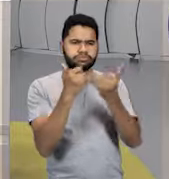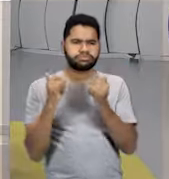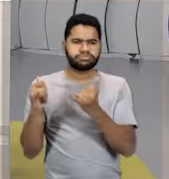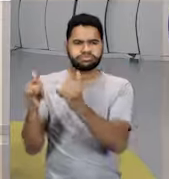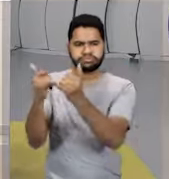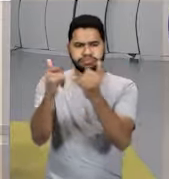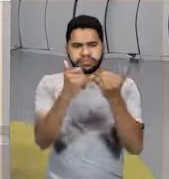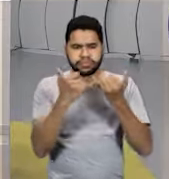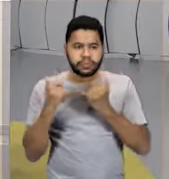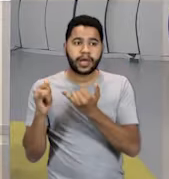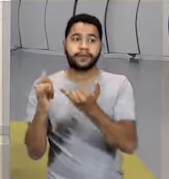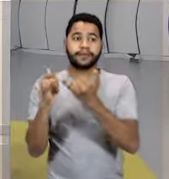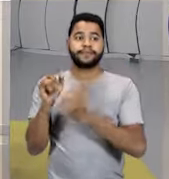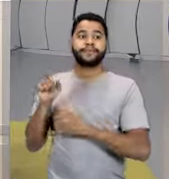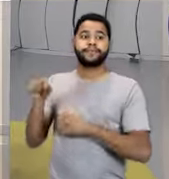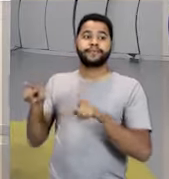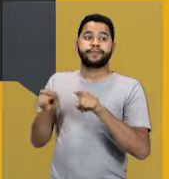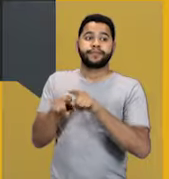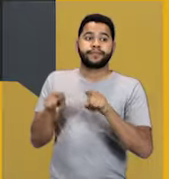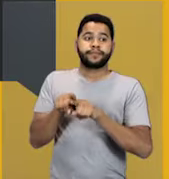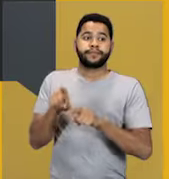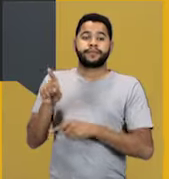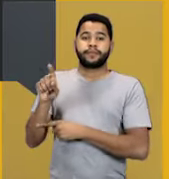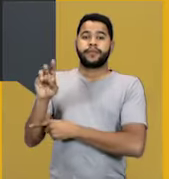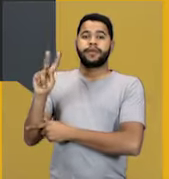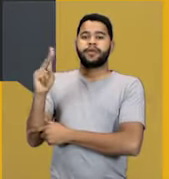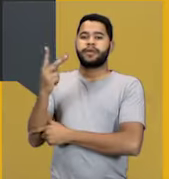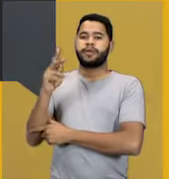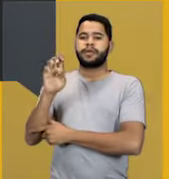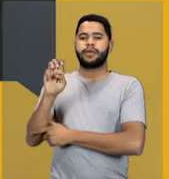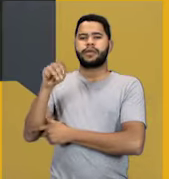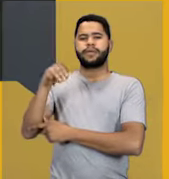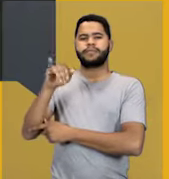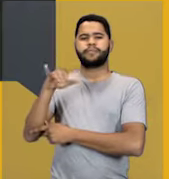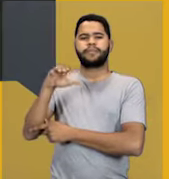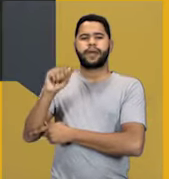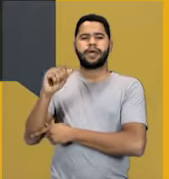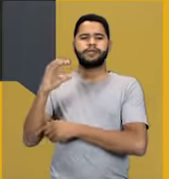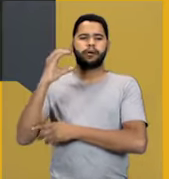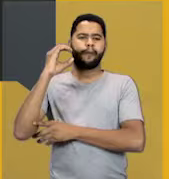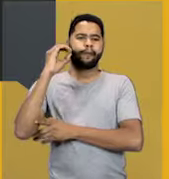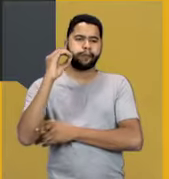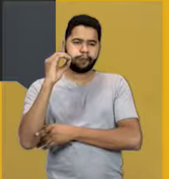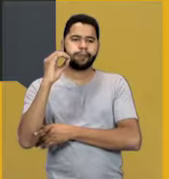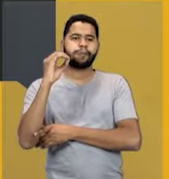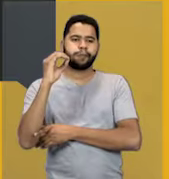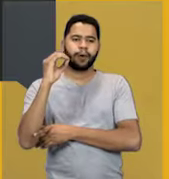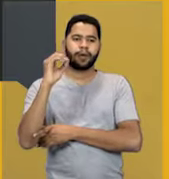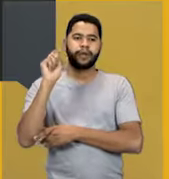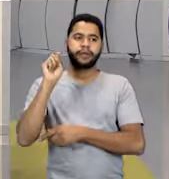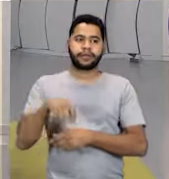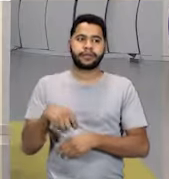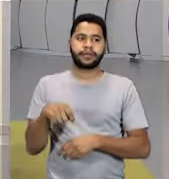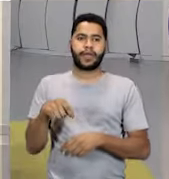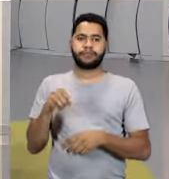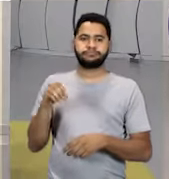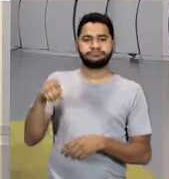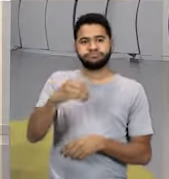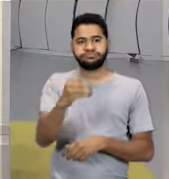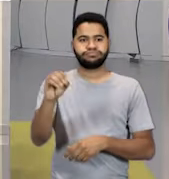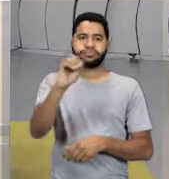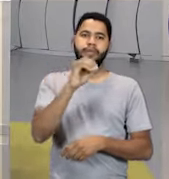Então, a gente tem aqui também a hemácia ela é redondinha, isso facilita que ela corra, ela é uma célula